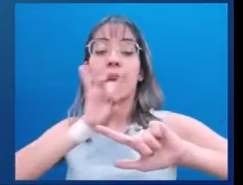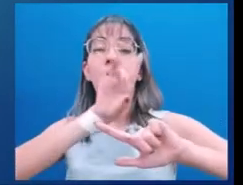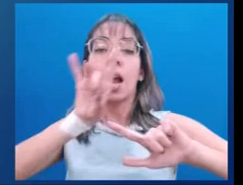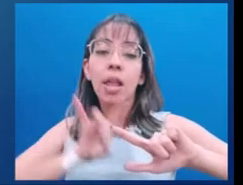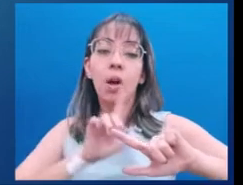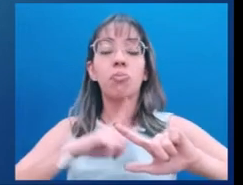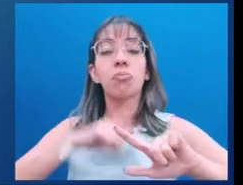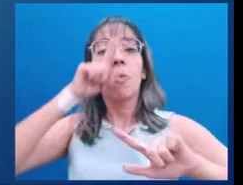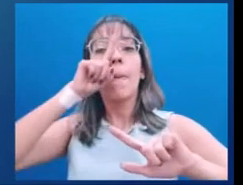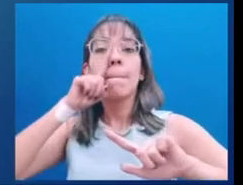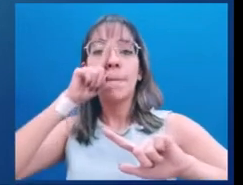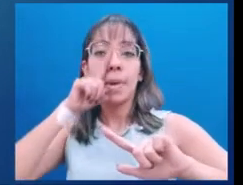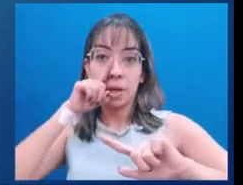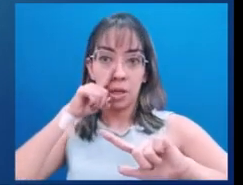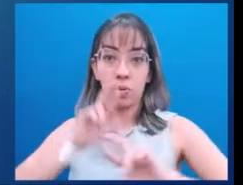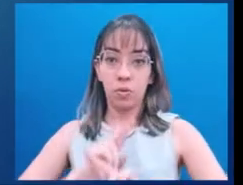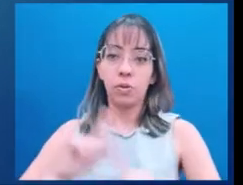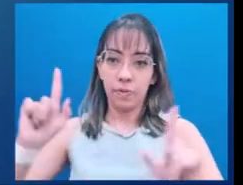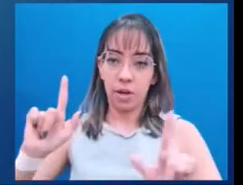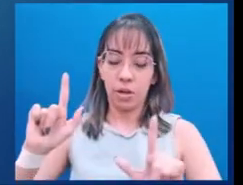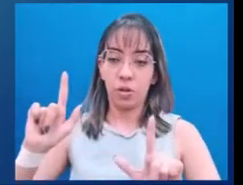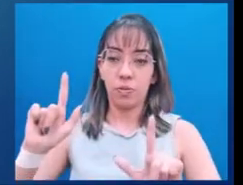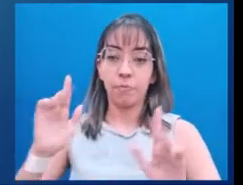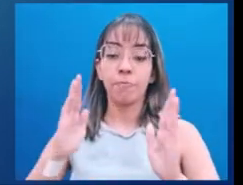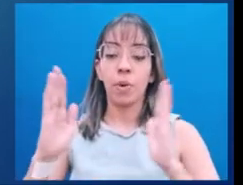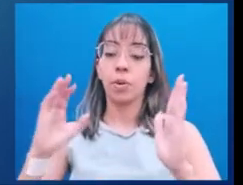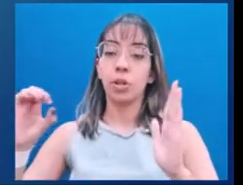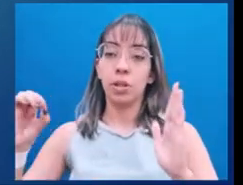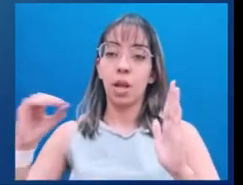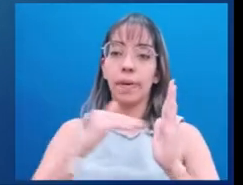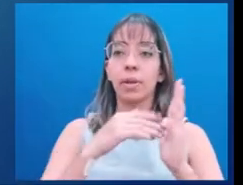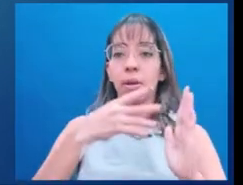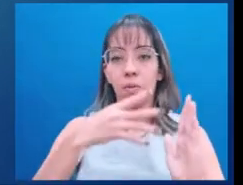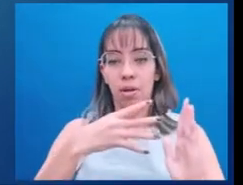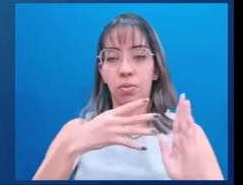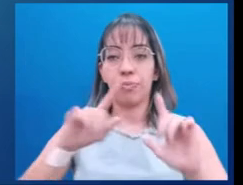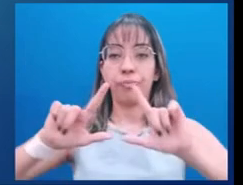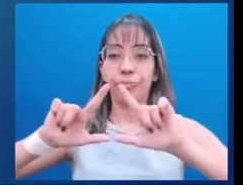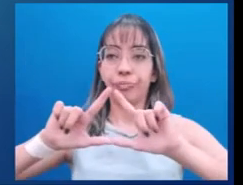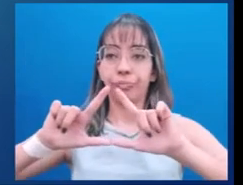de risco a que vai ser atribuído um grau de risco, variando de 0 a 4.